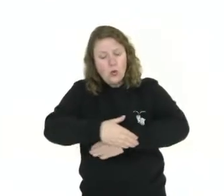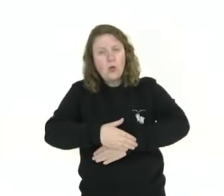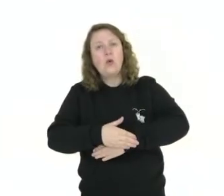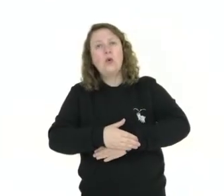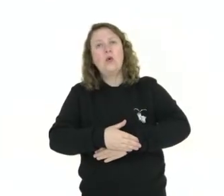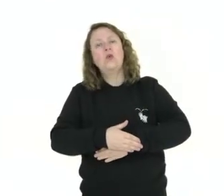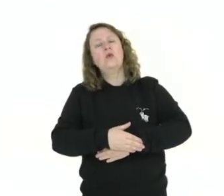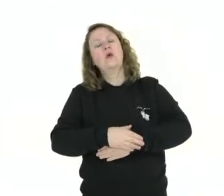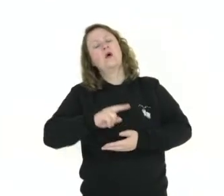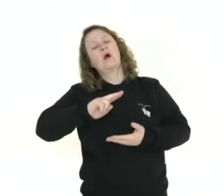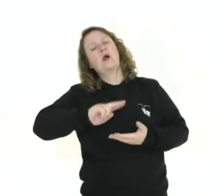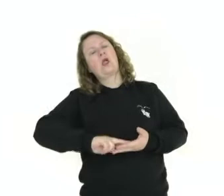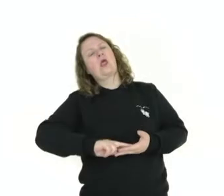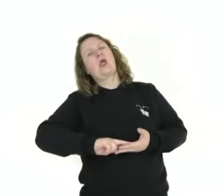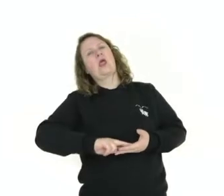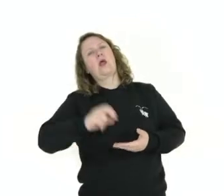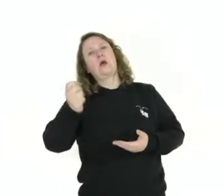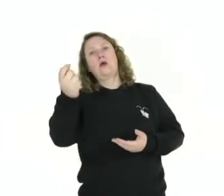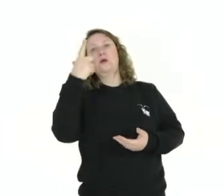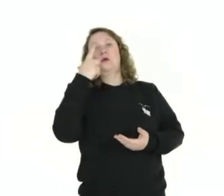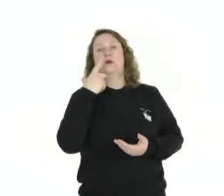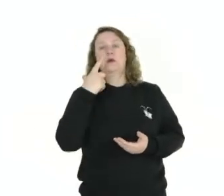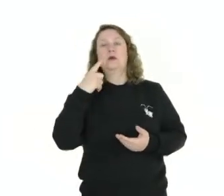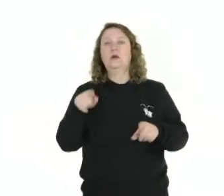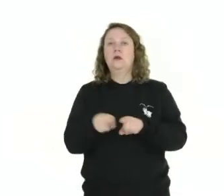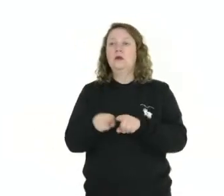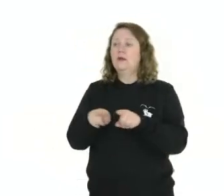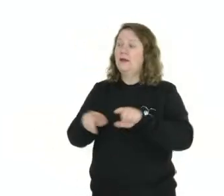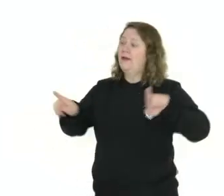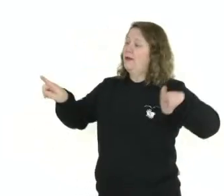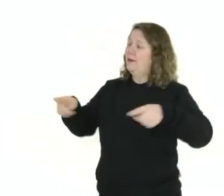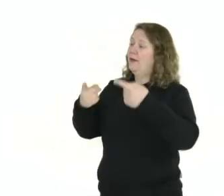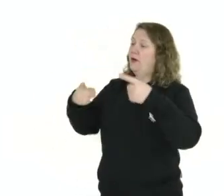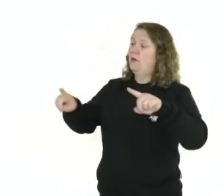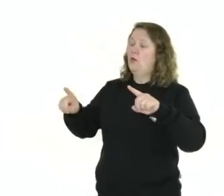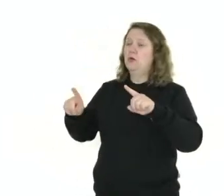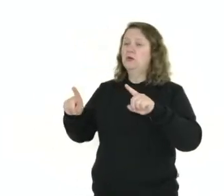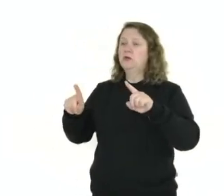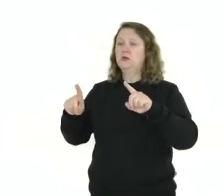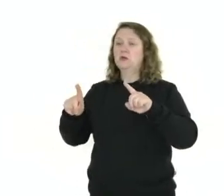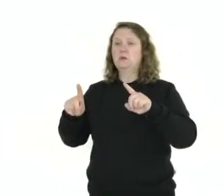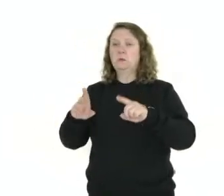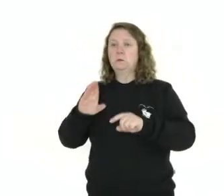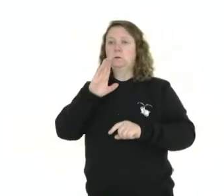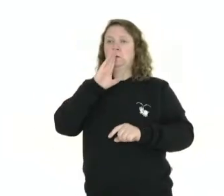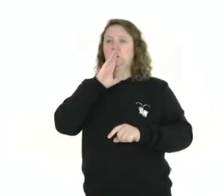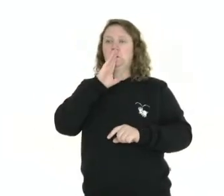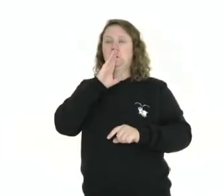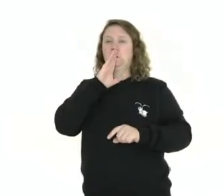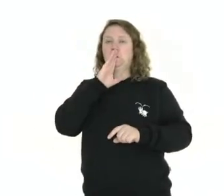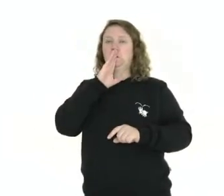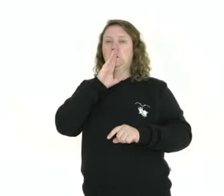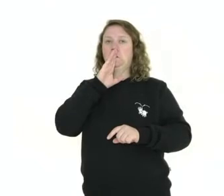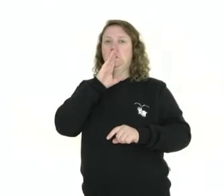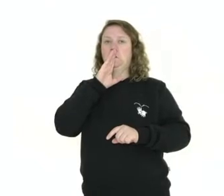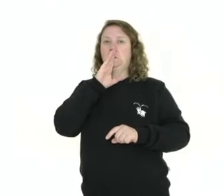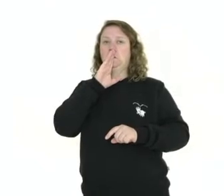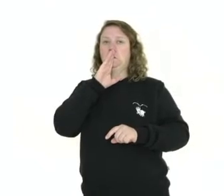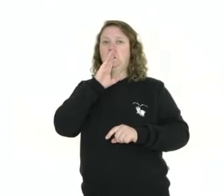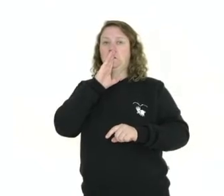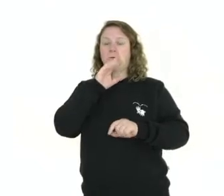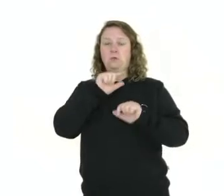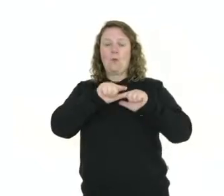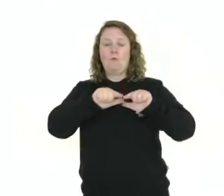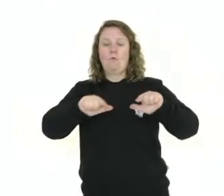ao sol, o coreto de música deserto, aumenta ainda mais o silêncio.